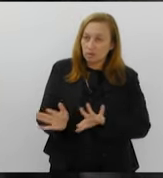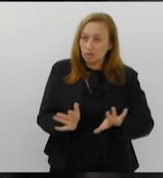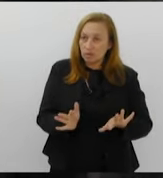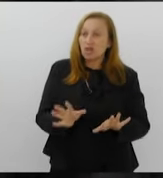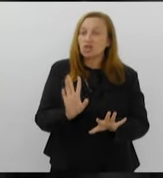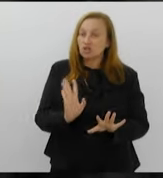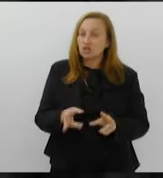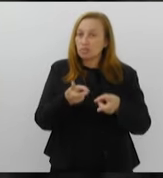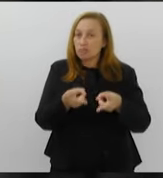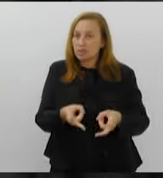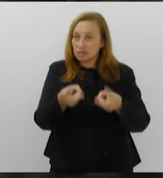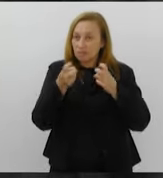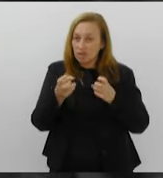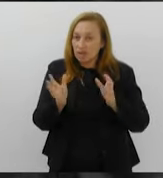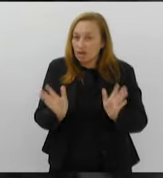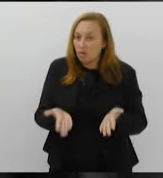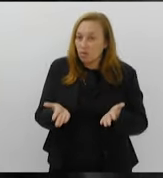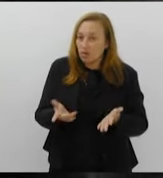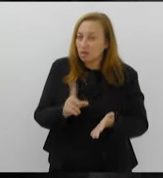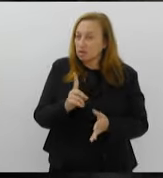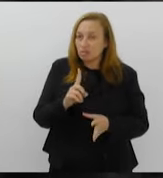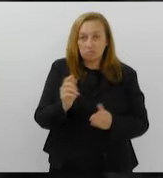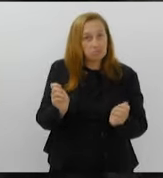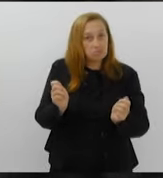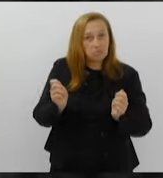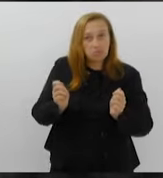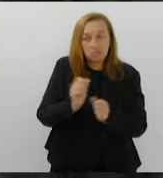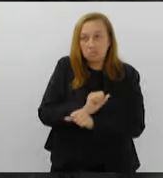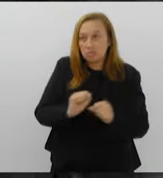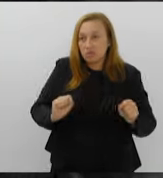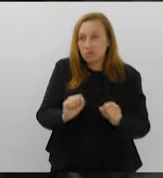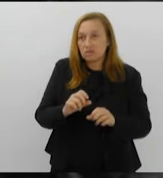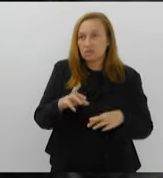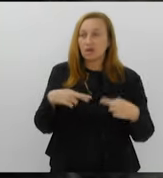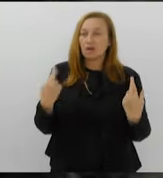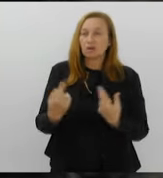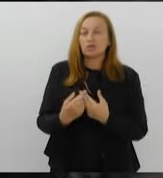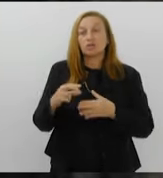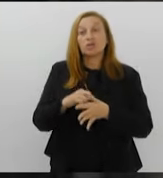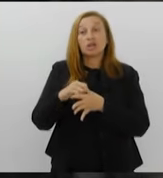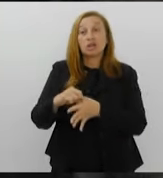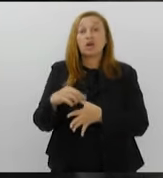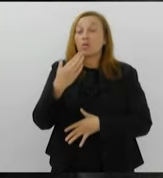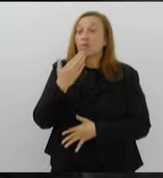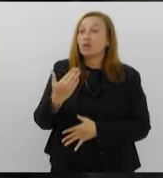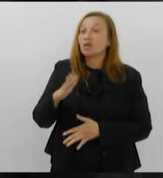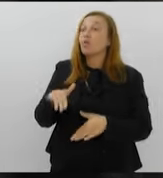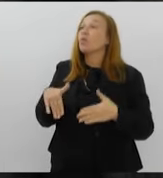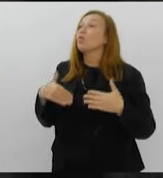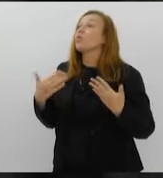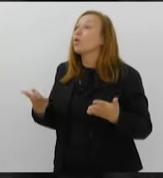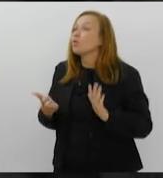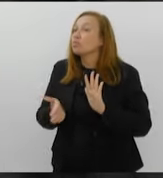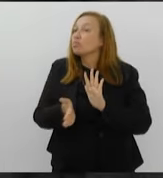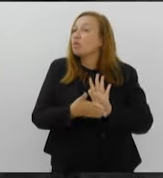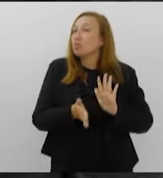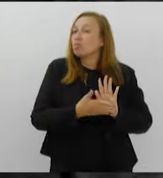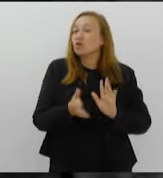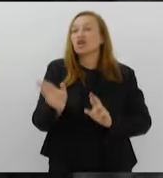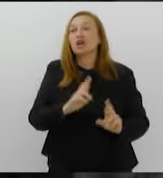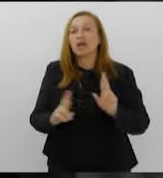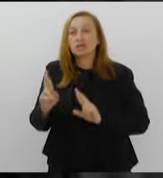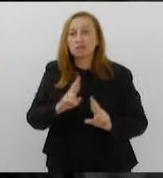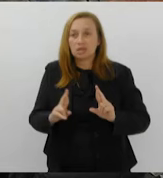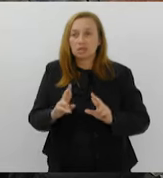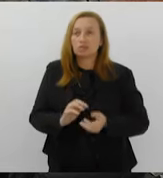esse semestre provavelmente não será possível essa reunião de líderes. Eu pergunto... Qual é a vossa programação em relação a isso?